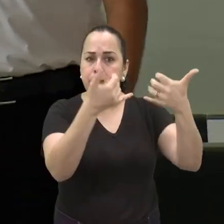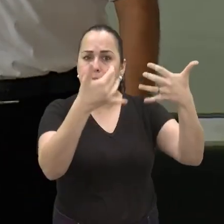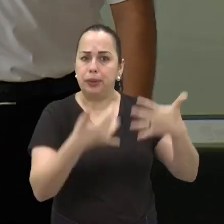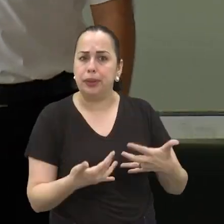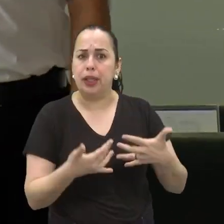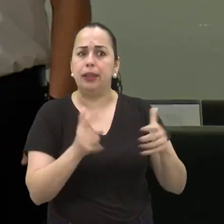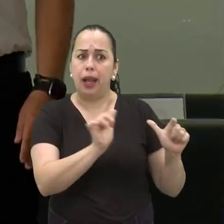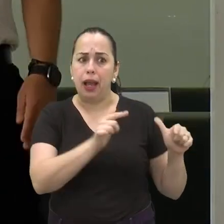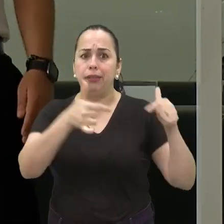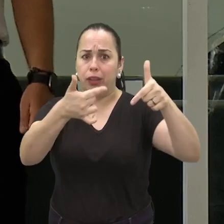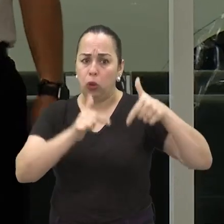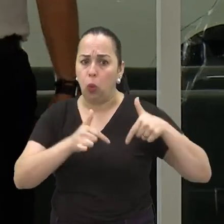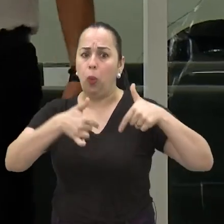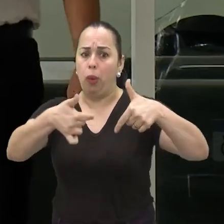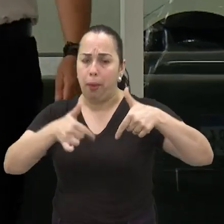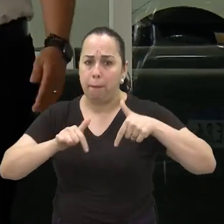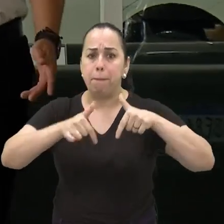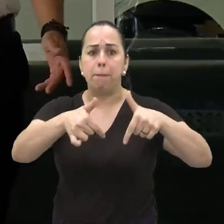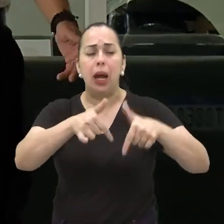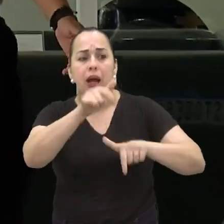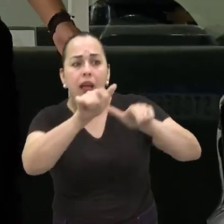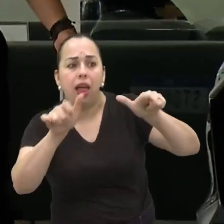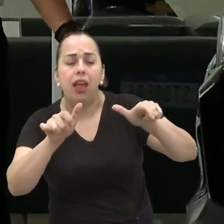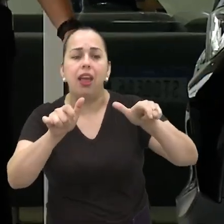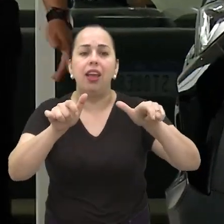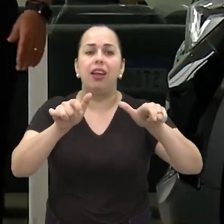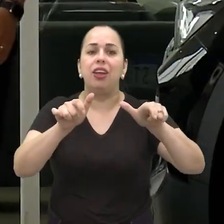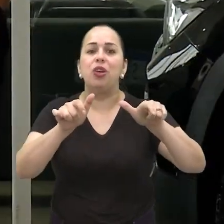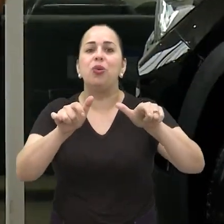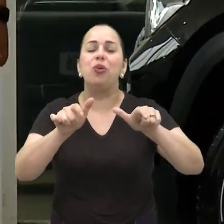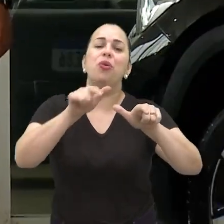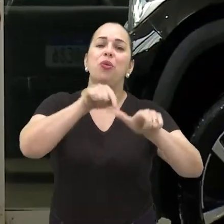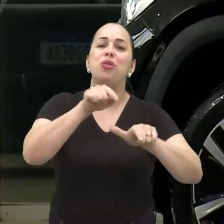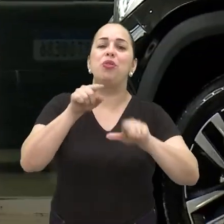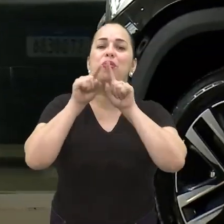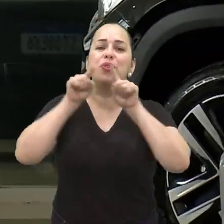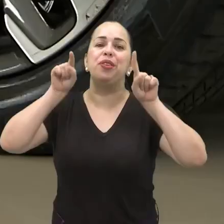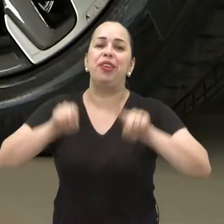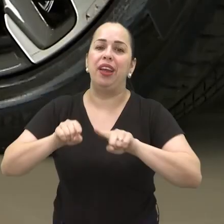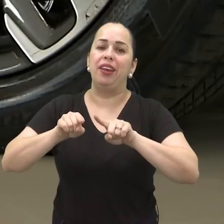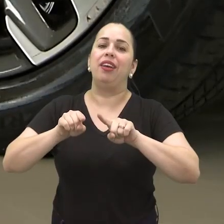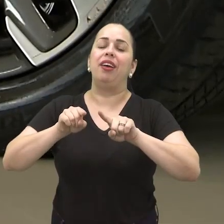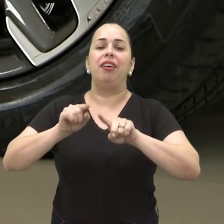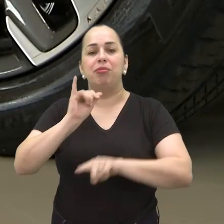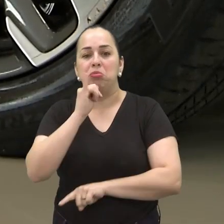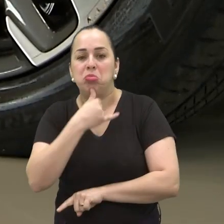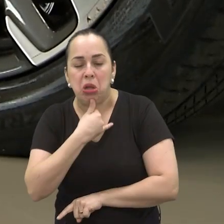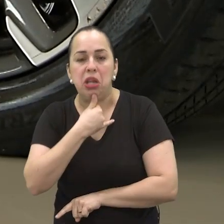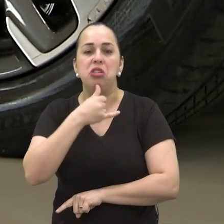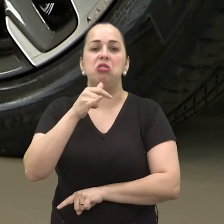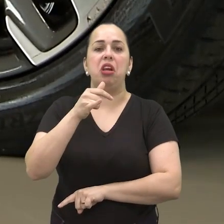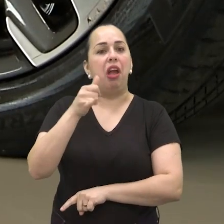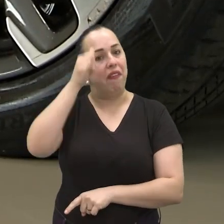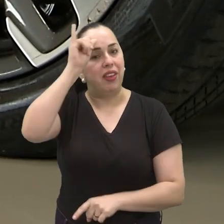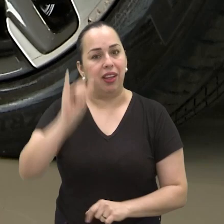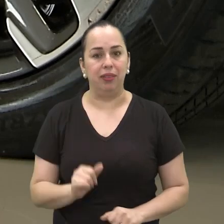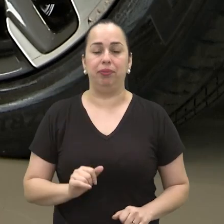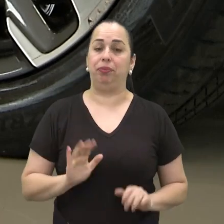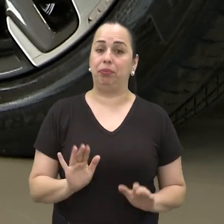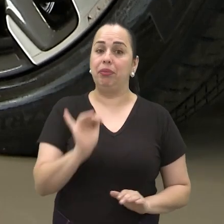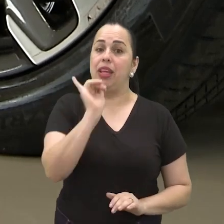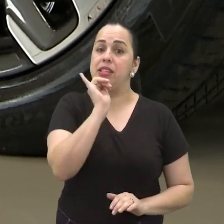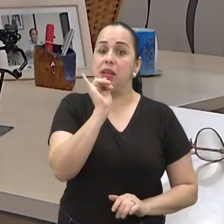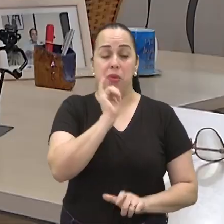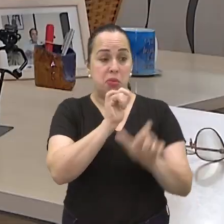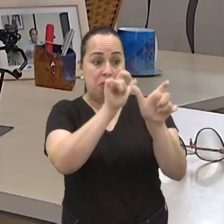de RH destaca várias ações realizadas para evitar a insatisfação e, consequentemente, emoções negativas